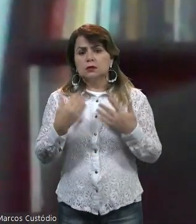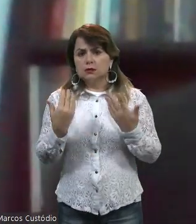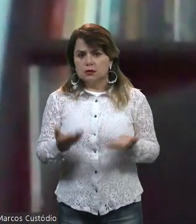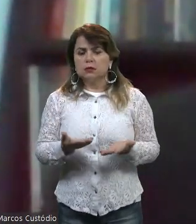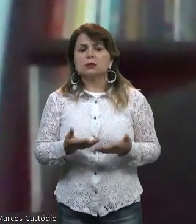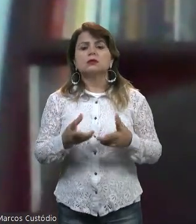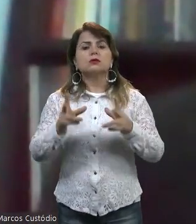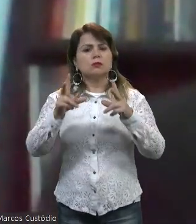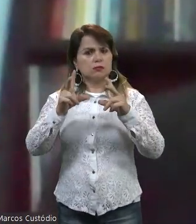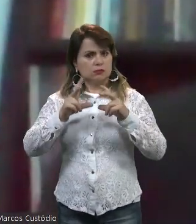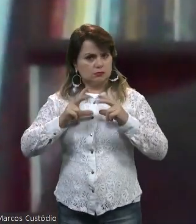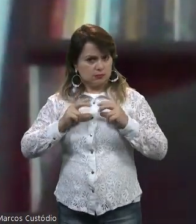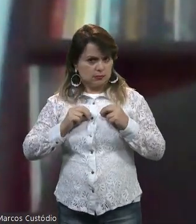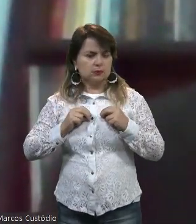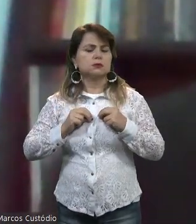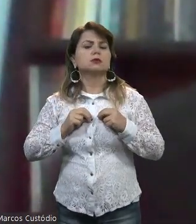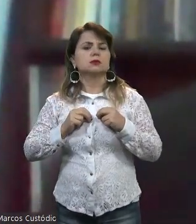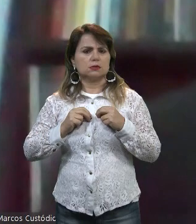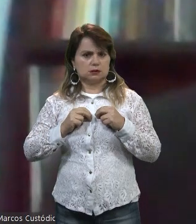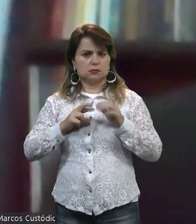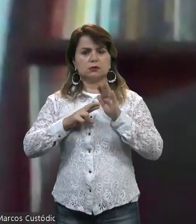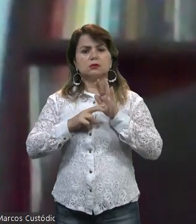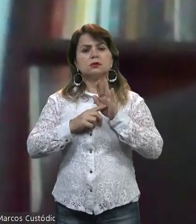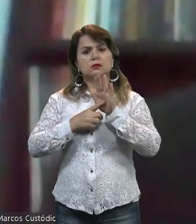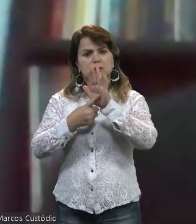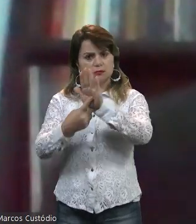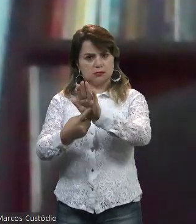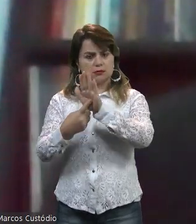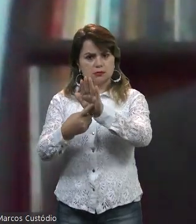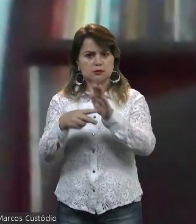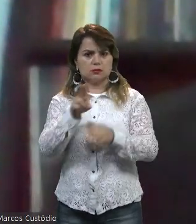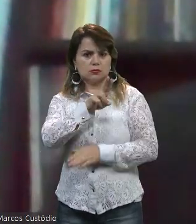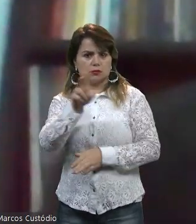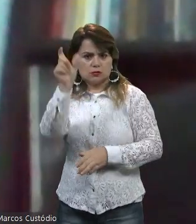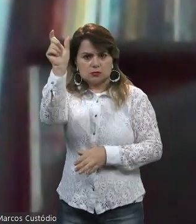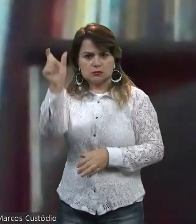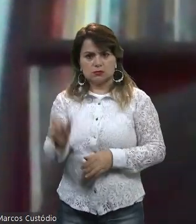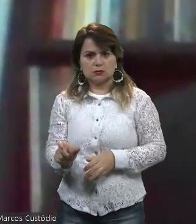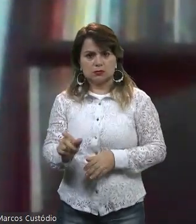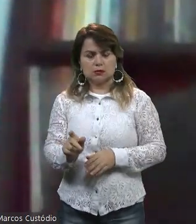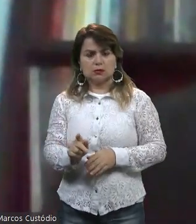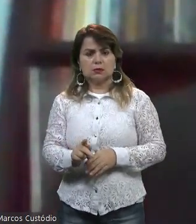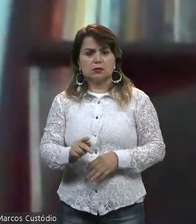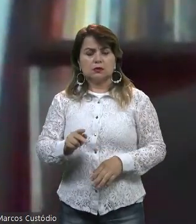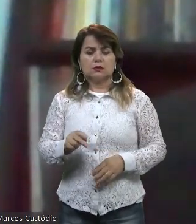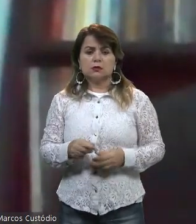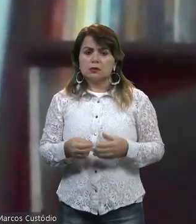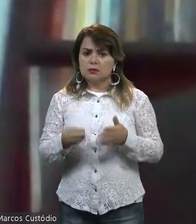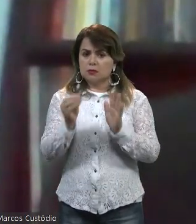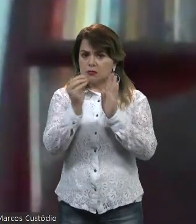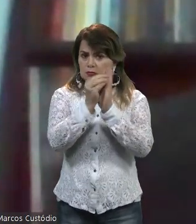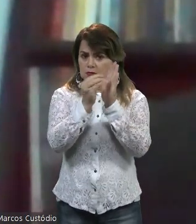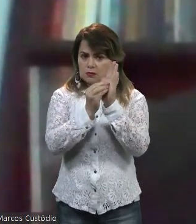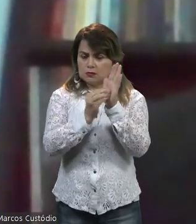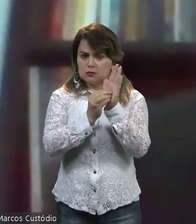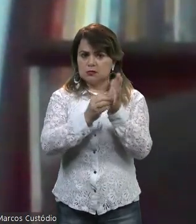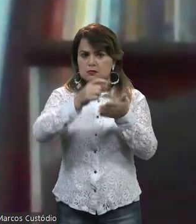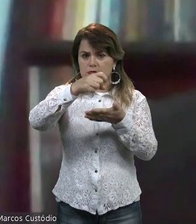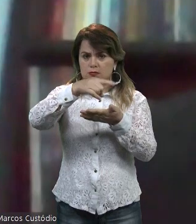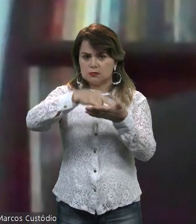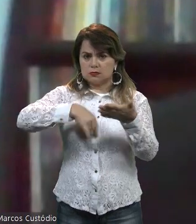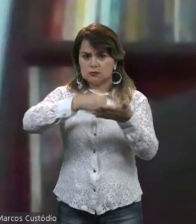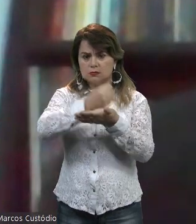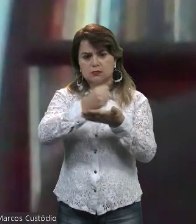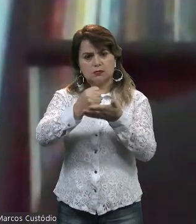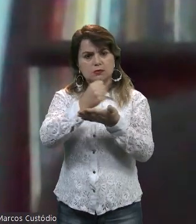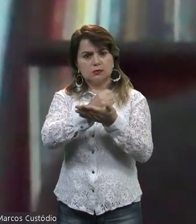muito merecida a indicação deste nome para figurar nos anais da nossa história,